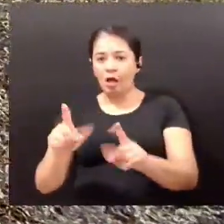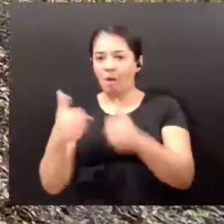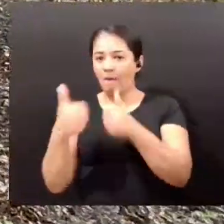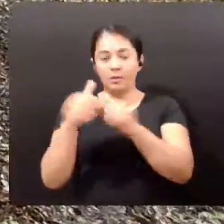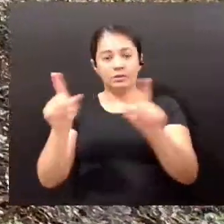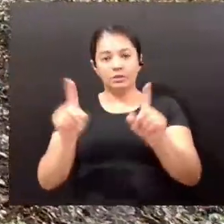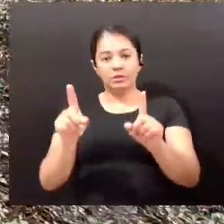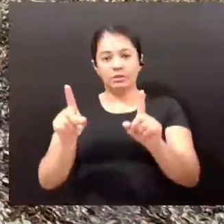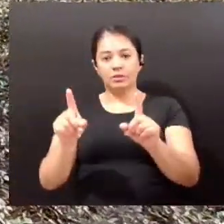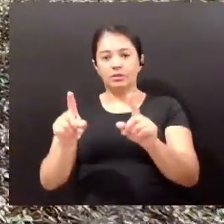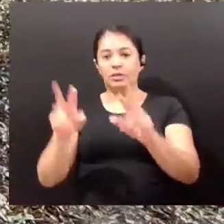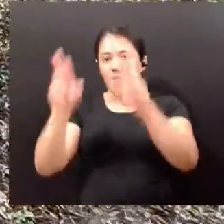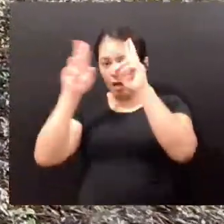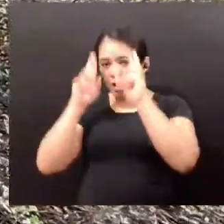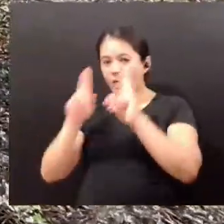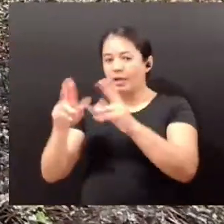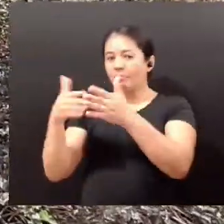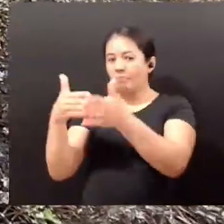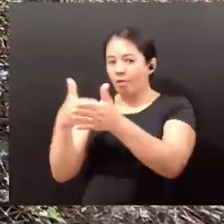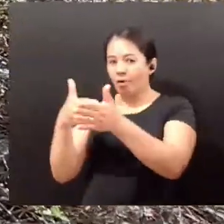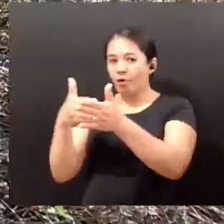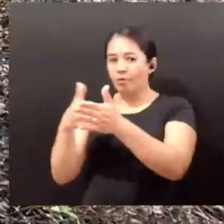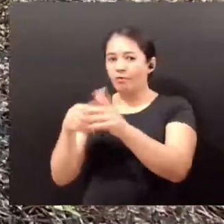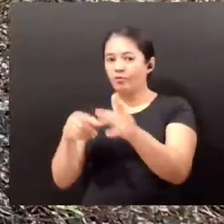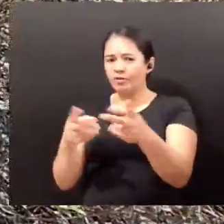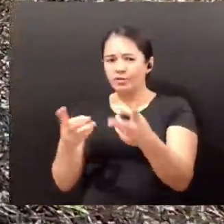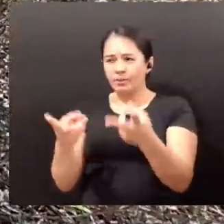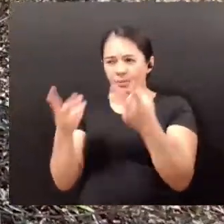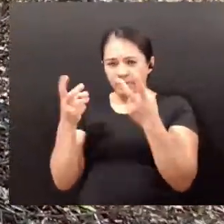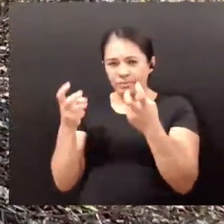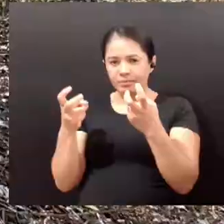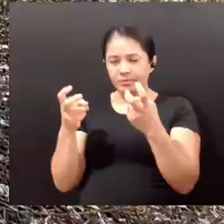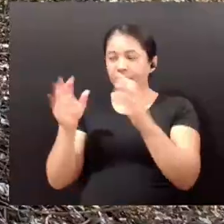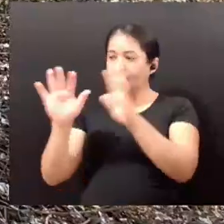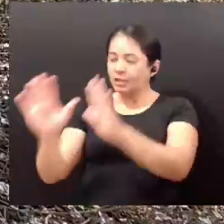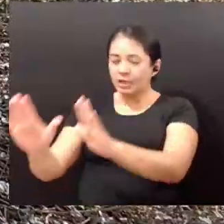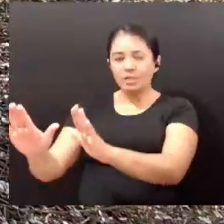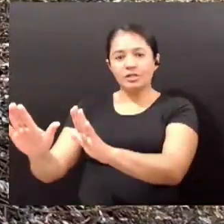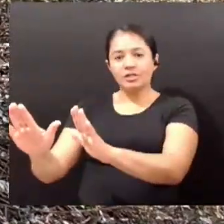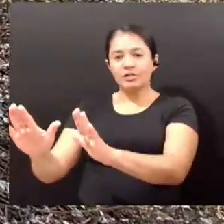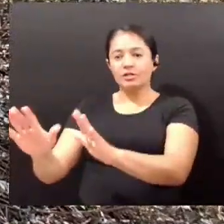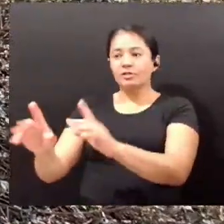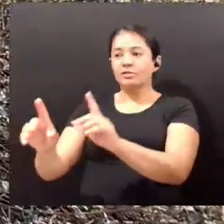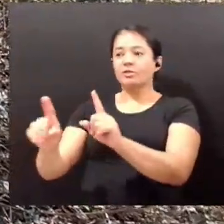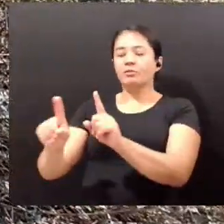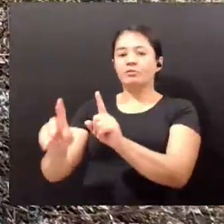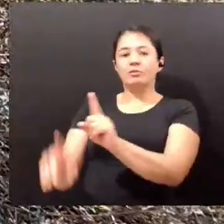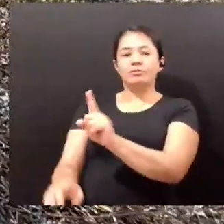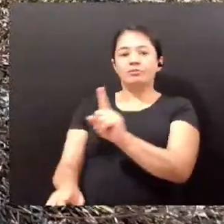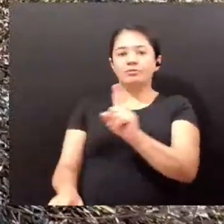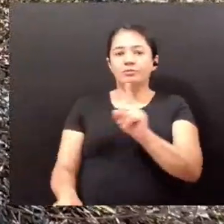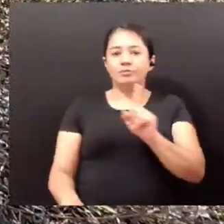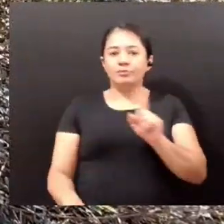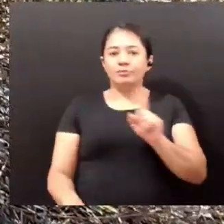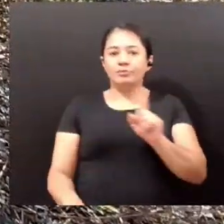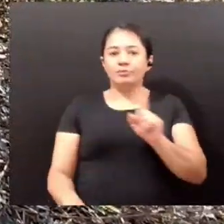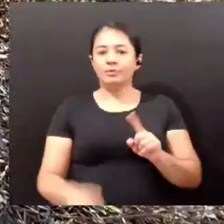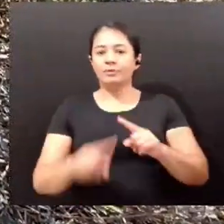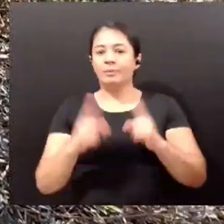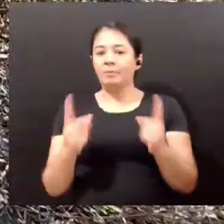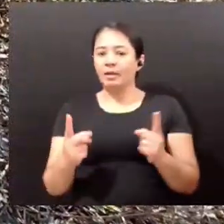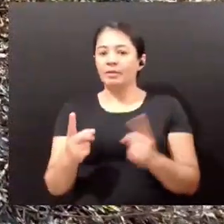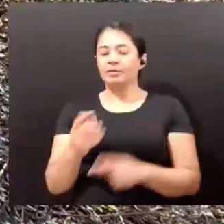respeite aquele limite, você viu, tá ali, tome a distância, mas né, vale aí